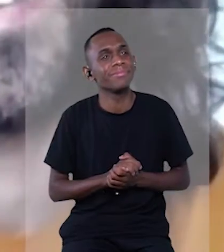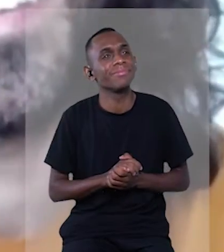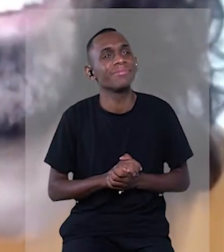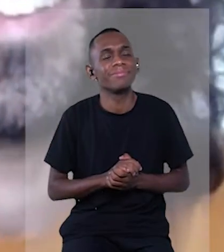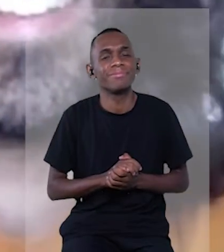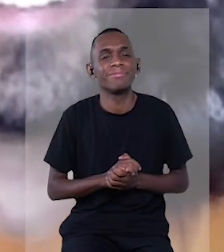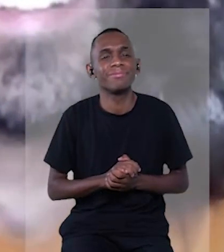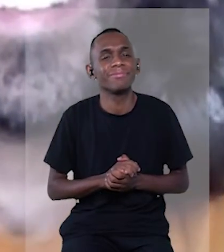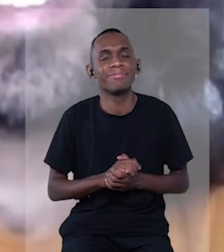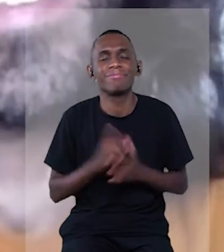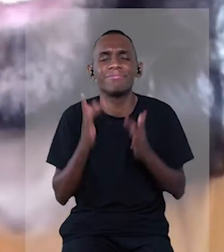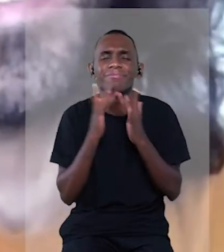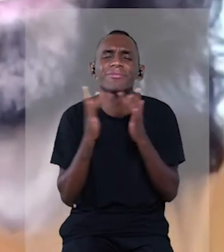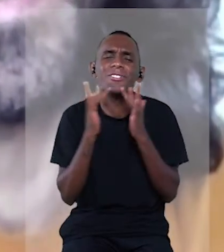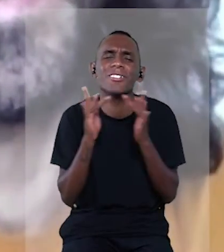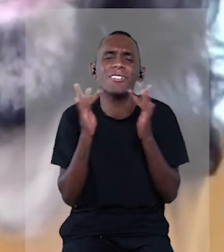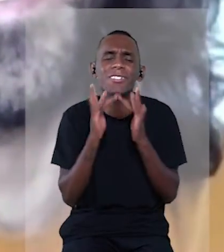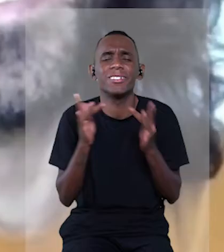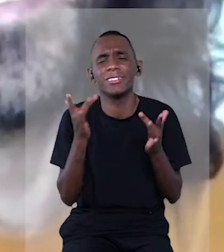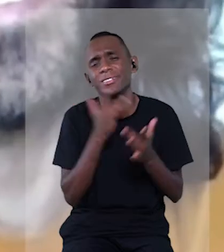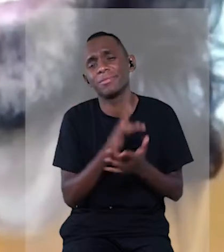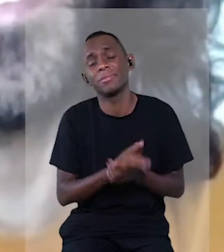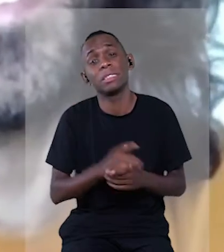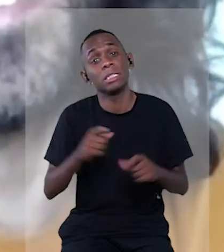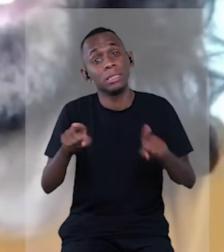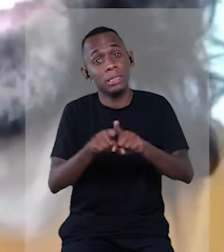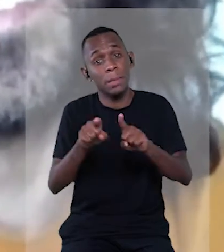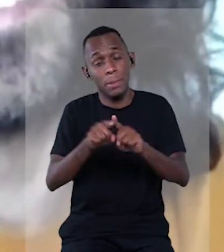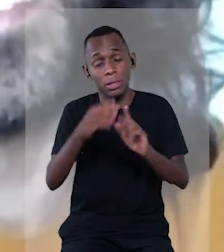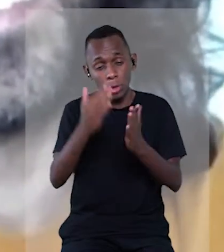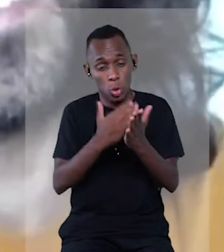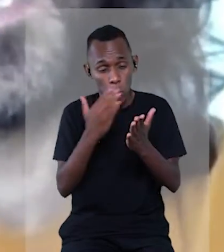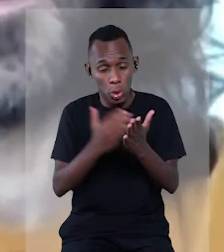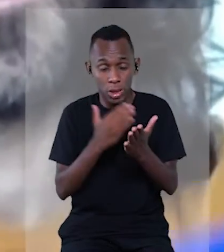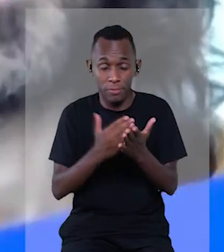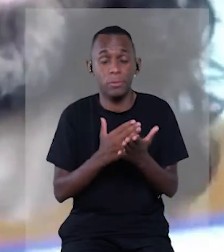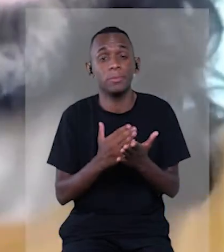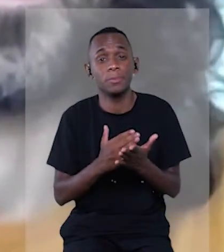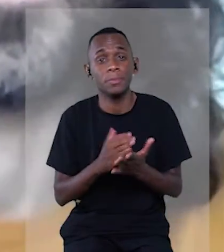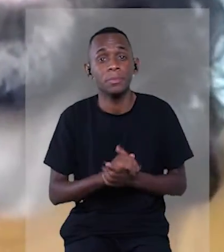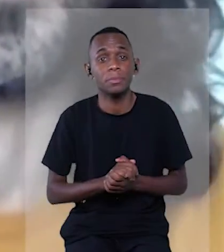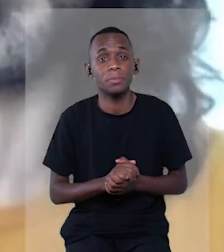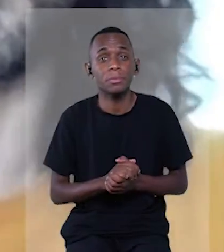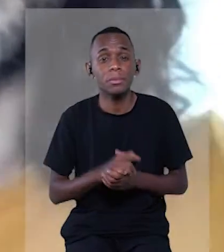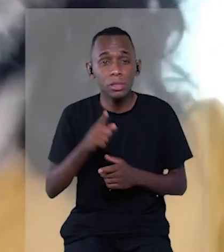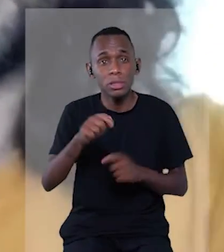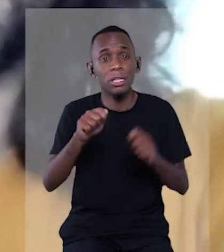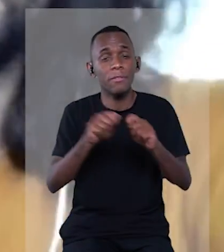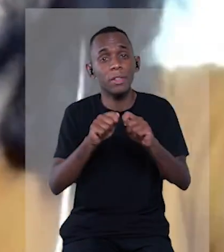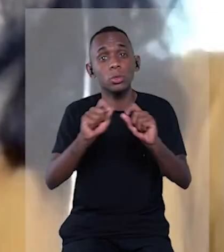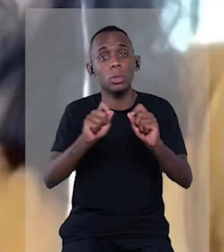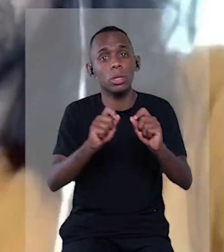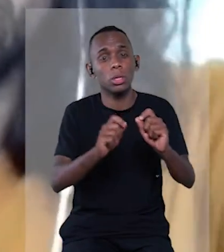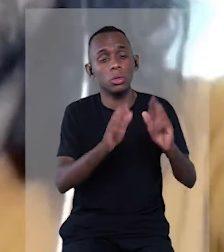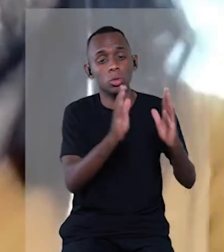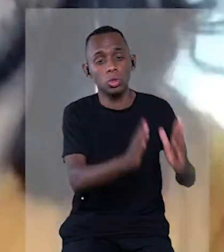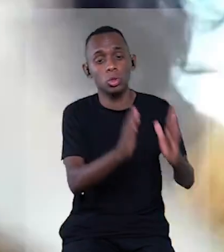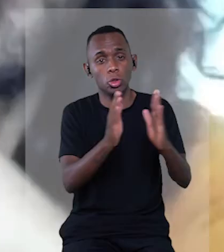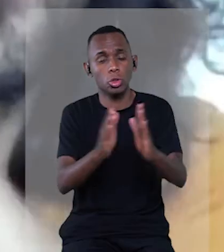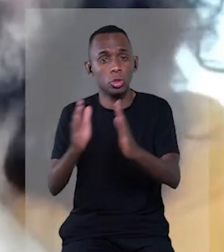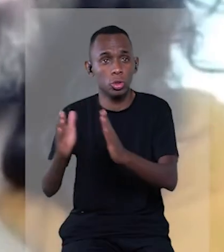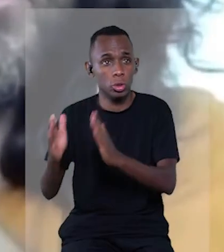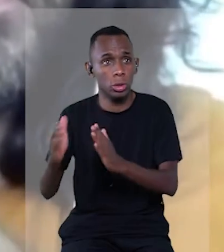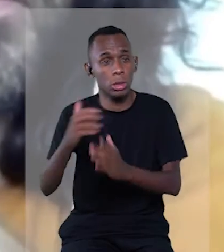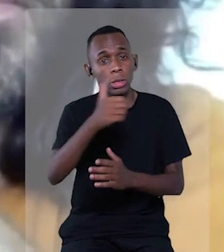Muito gostoso. E aqui no livro também você fez uma divisão, né?